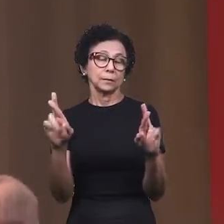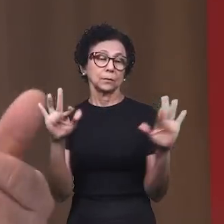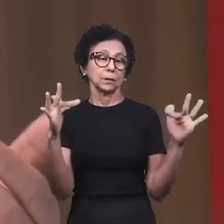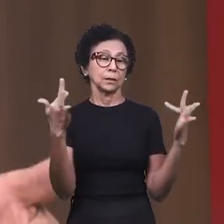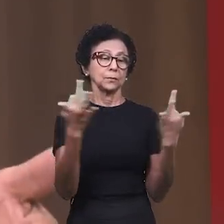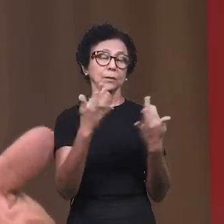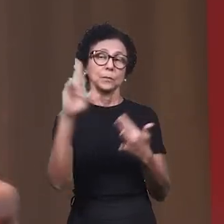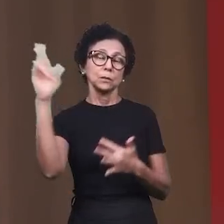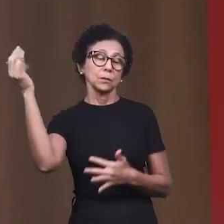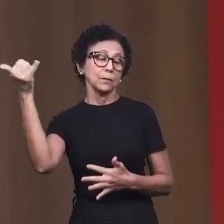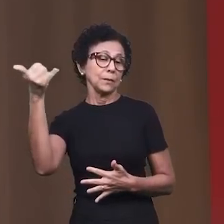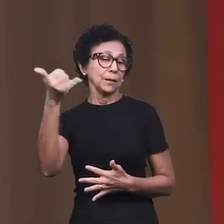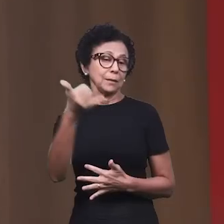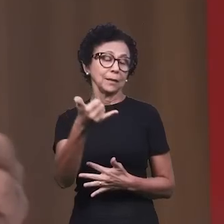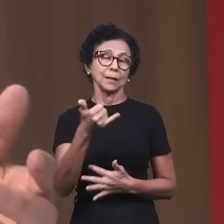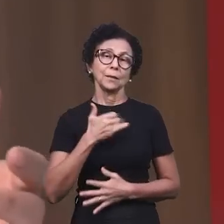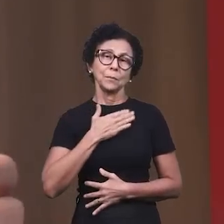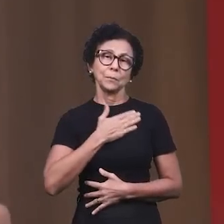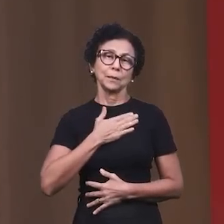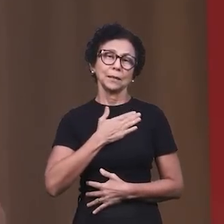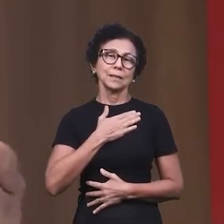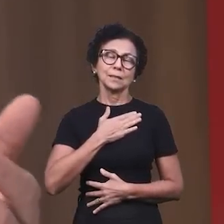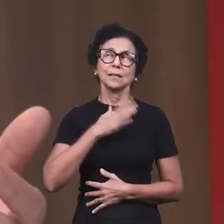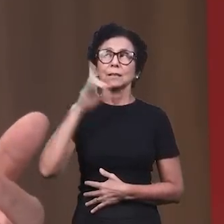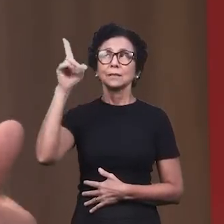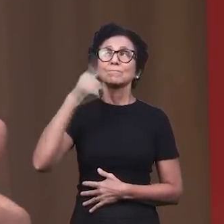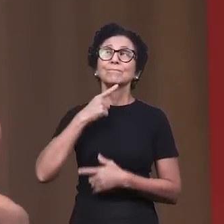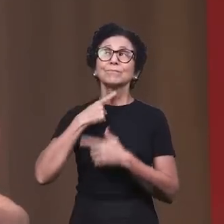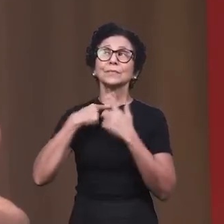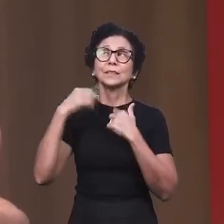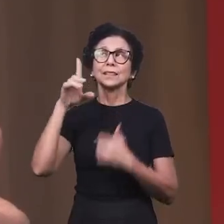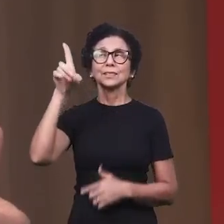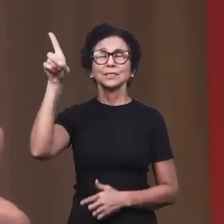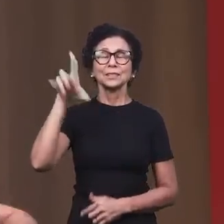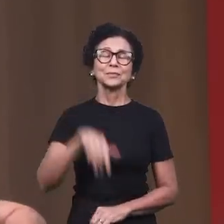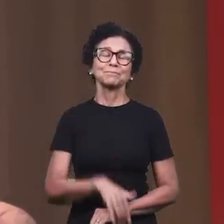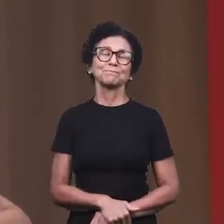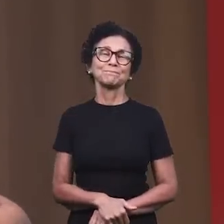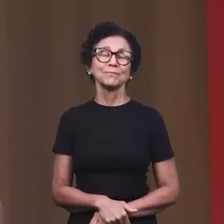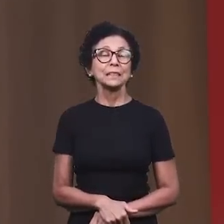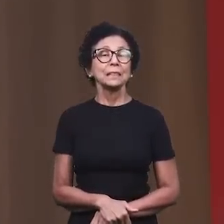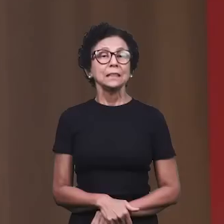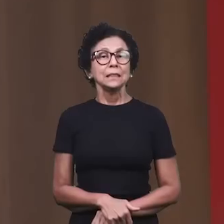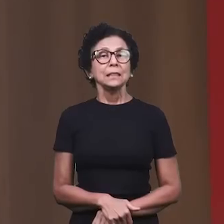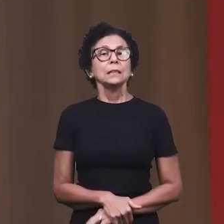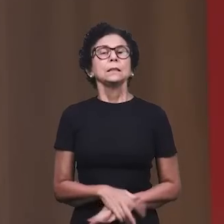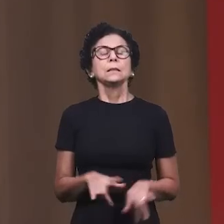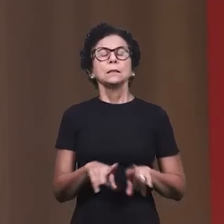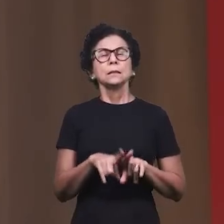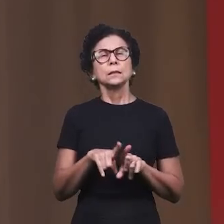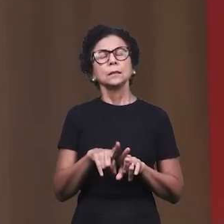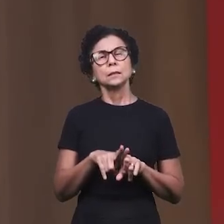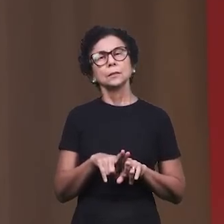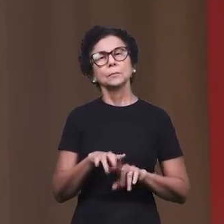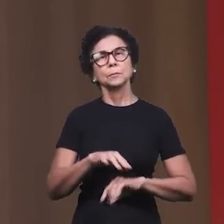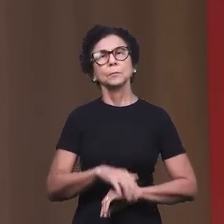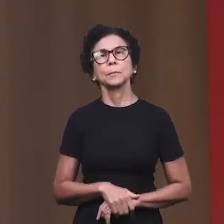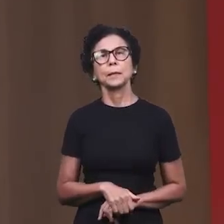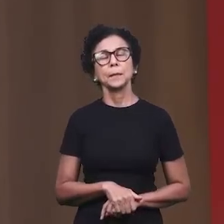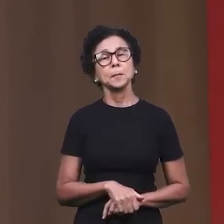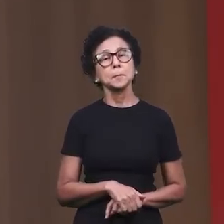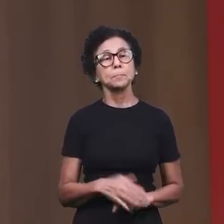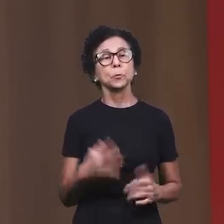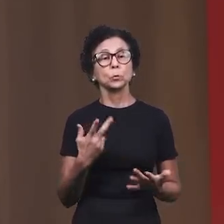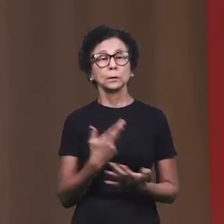se revelar àquela família. Era um prazer de Deus, era a vontade de Deus. E mais à frente, né, quando o povo sai